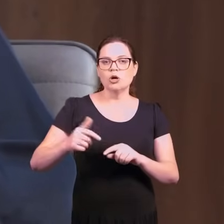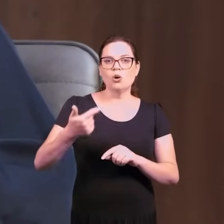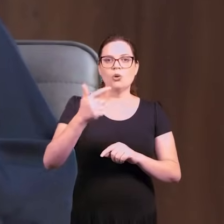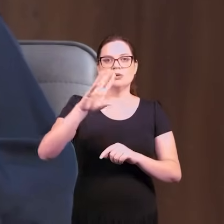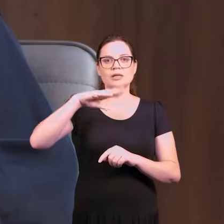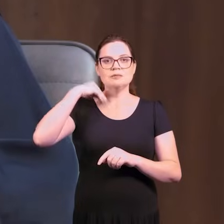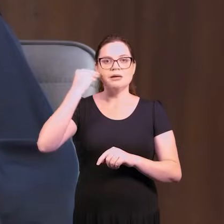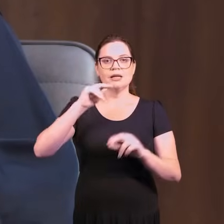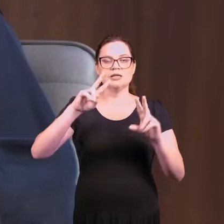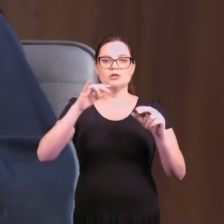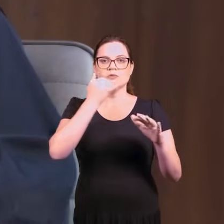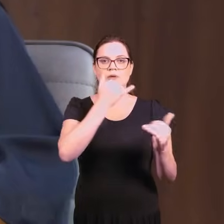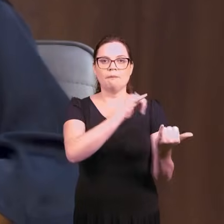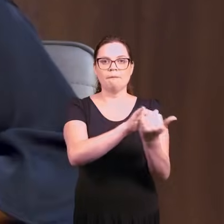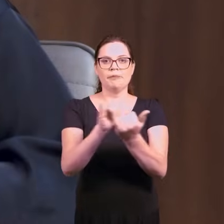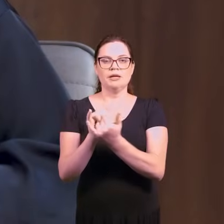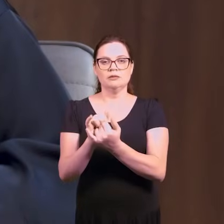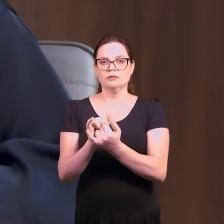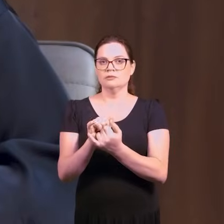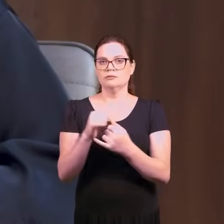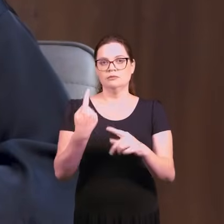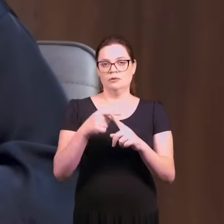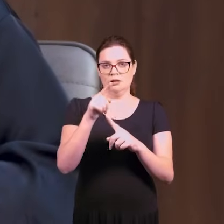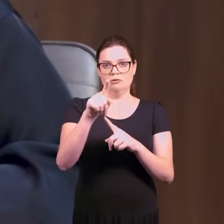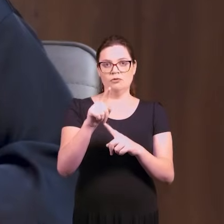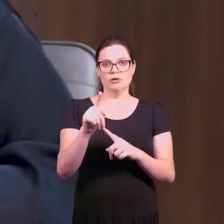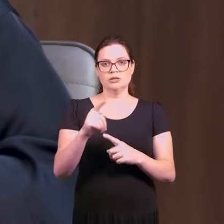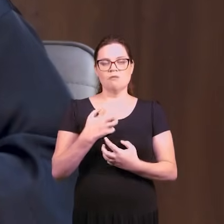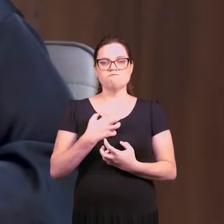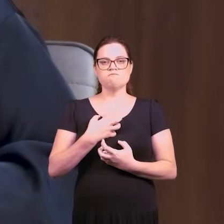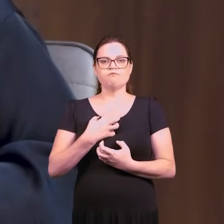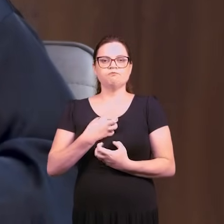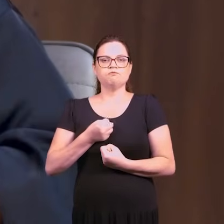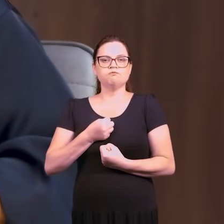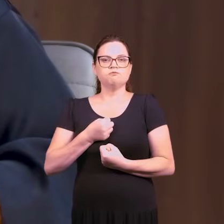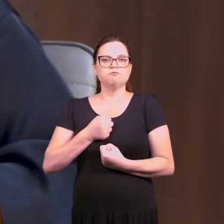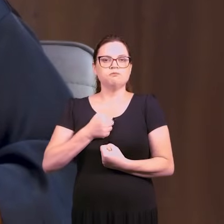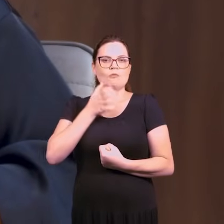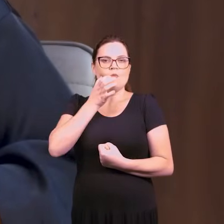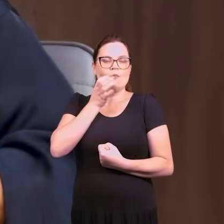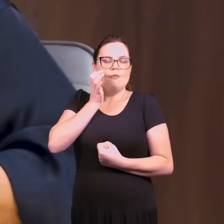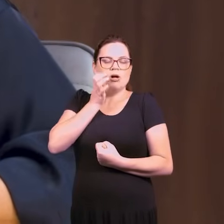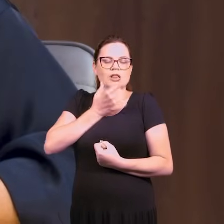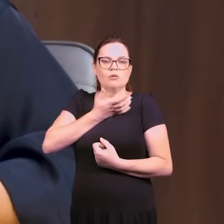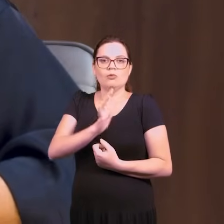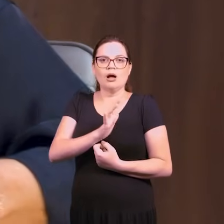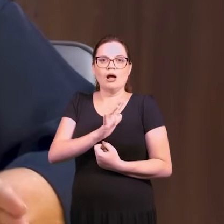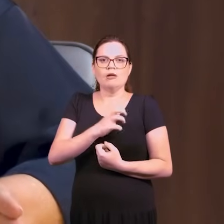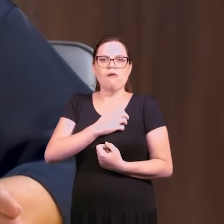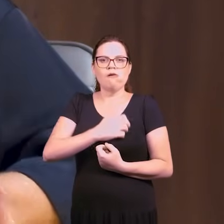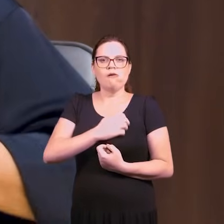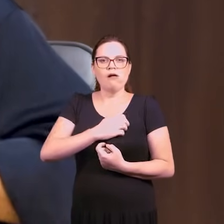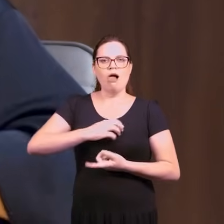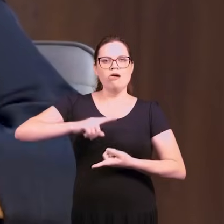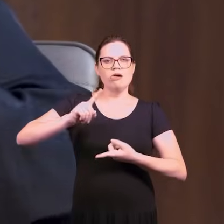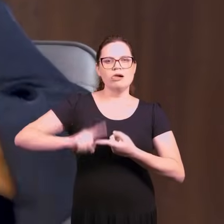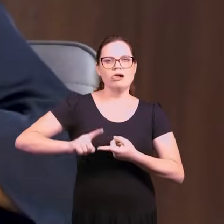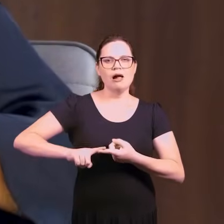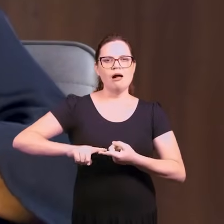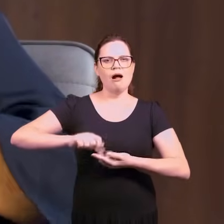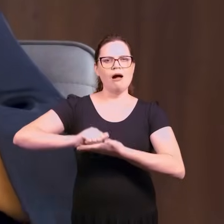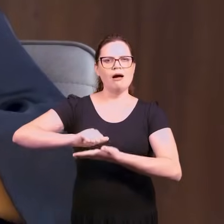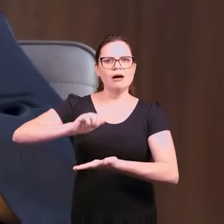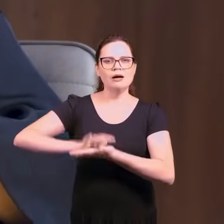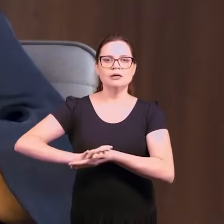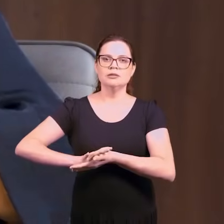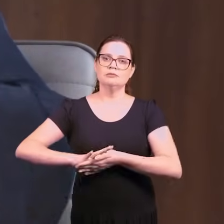experiência do perdão, porque você parou na mágoa, no ressentimento, no rancor, no ódio, na vingança. Aquilo tudo